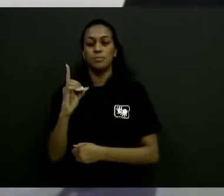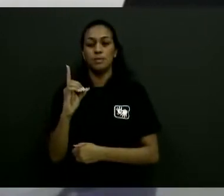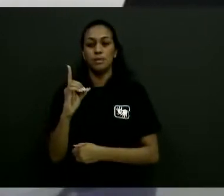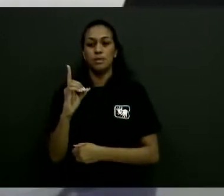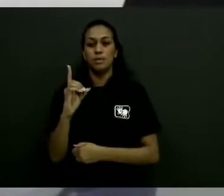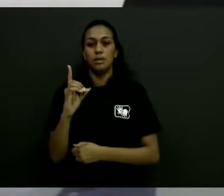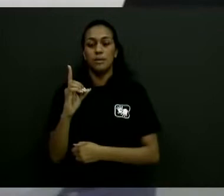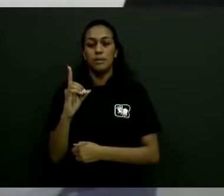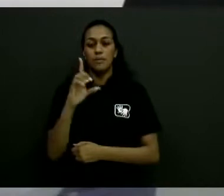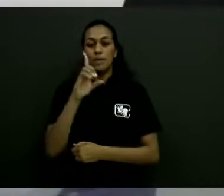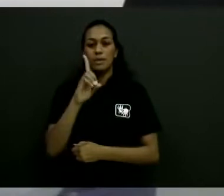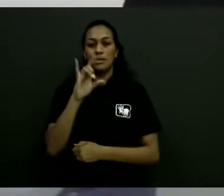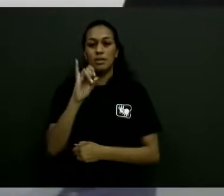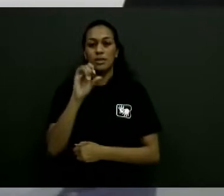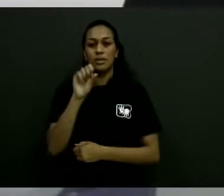Distrito 2,